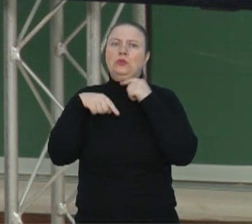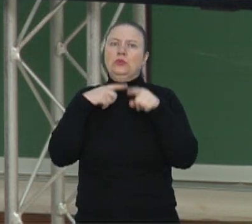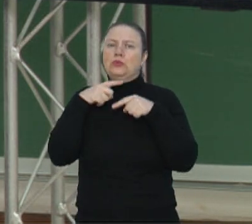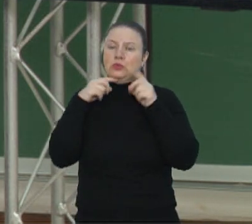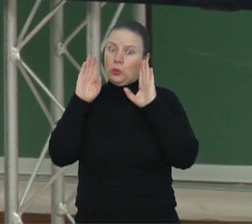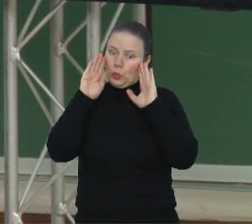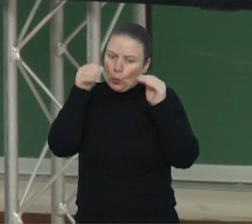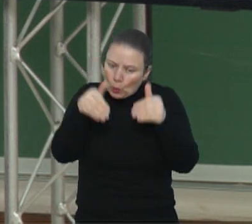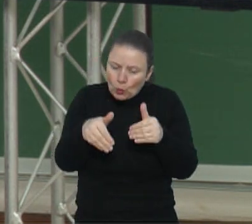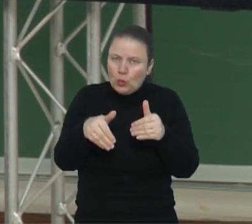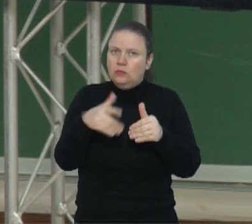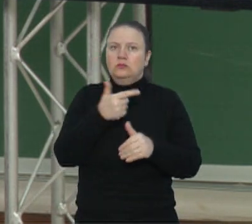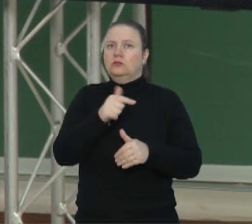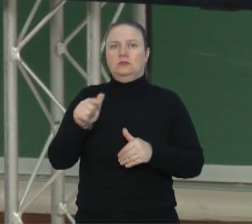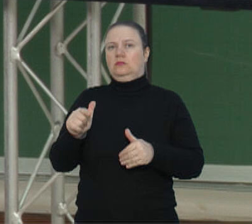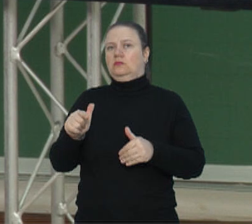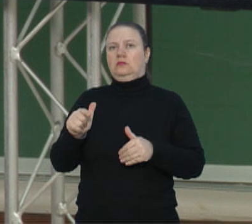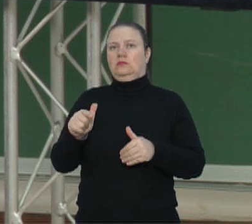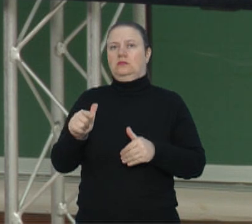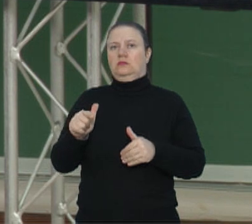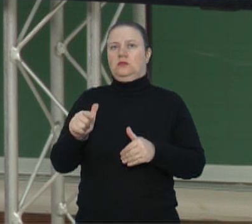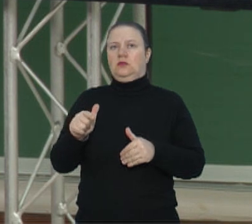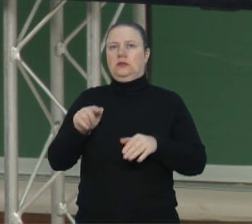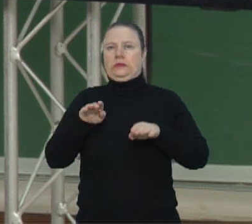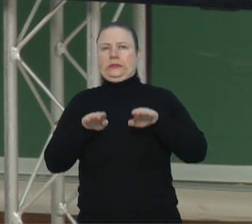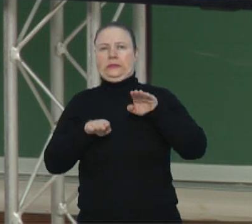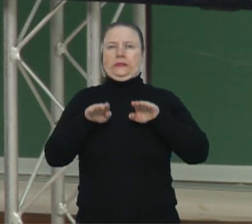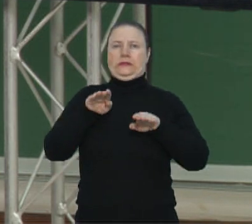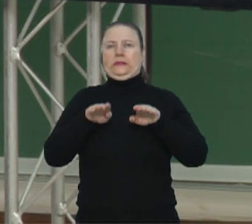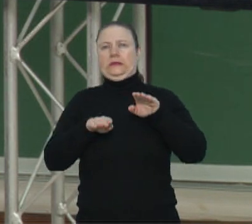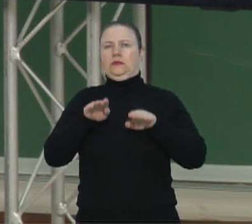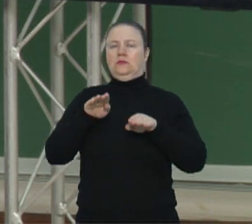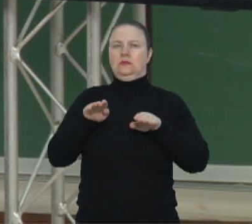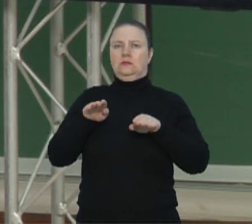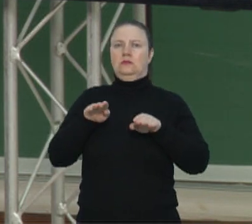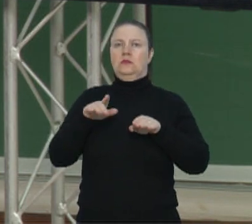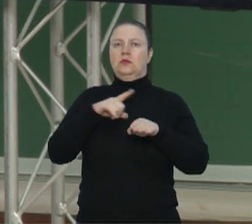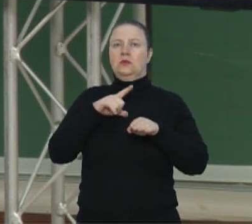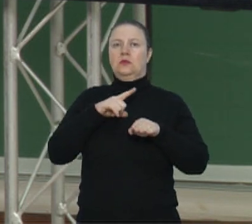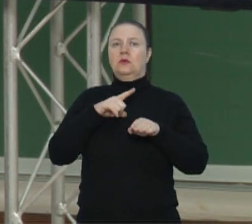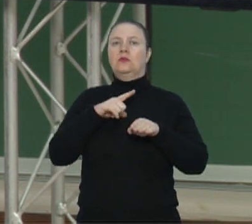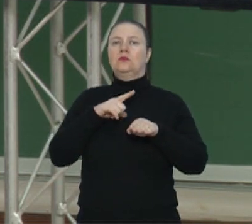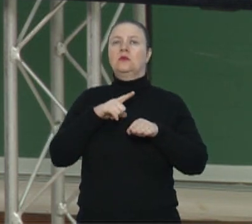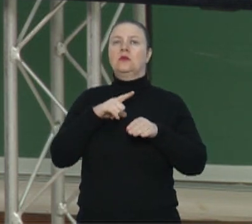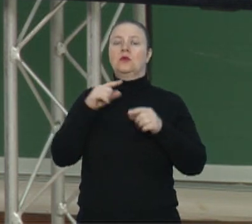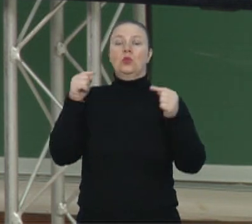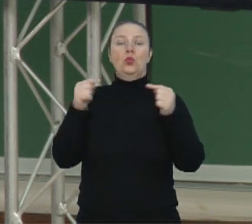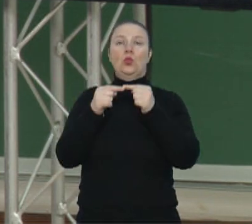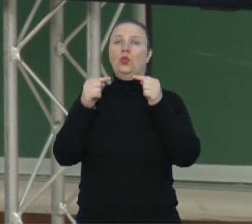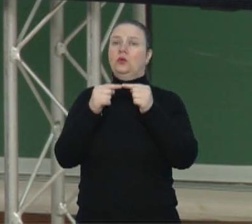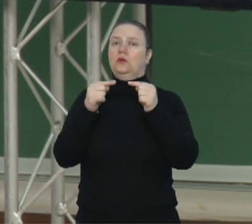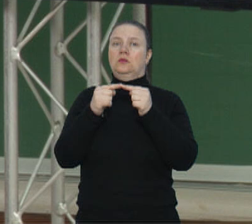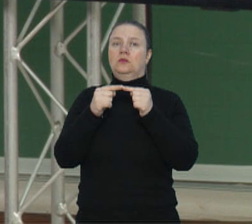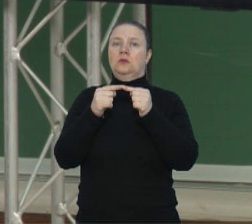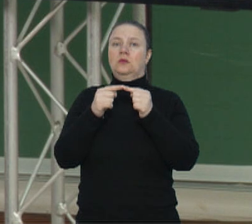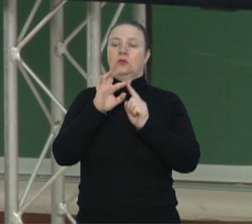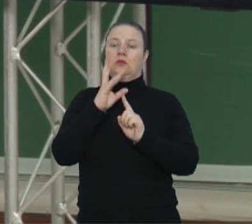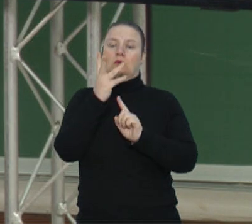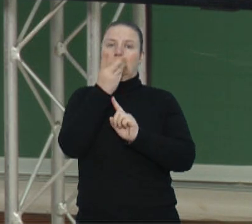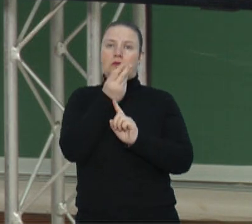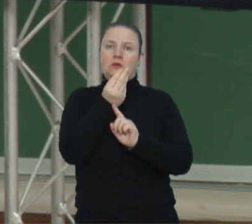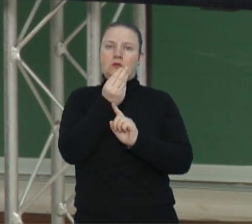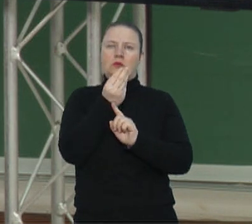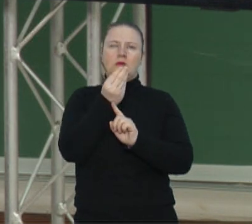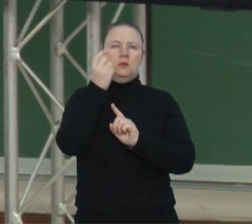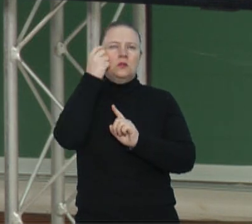Não houvesse um equilíbrio ali tão óbvio na imagem. Então, isso tem a ver com os surrealistas, porque eles pensavam muito sobre a